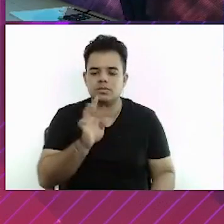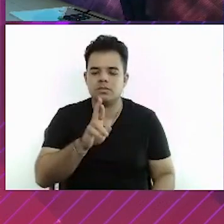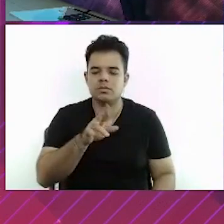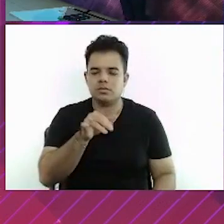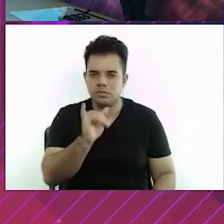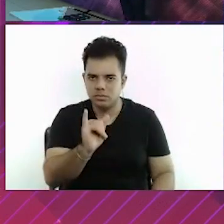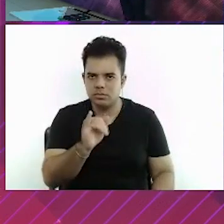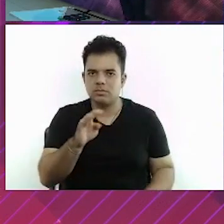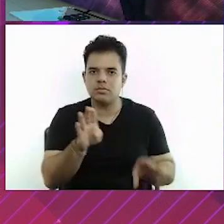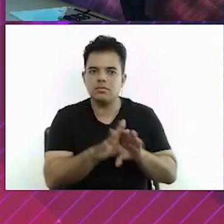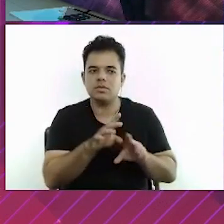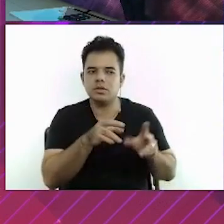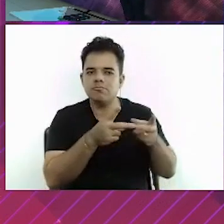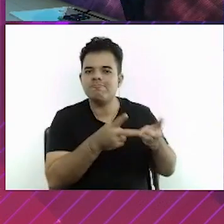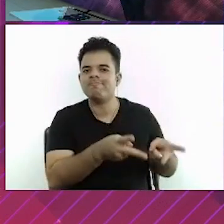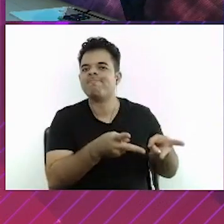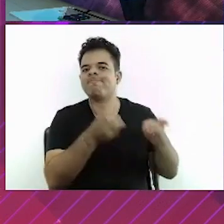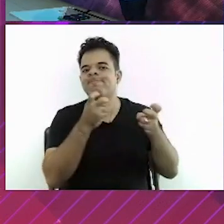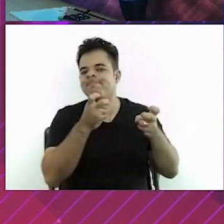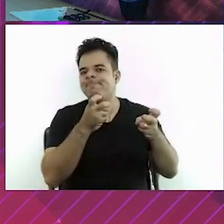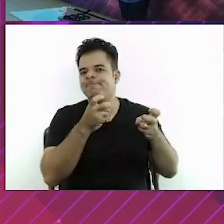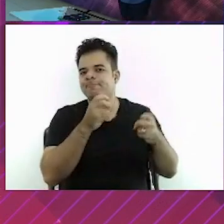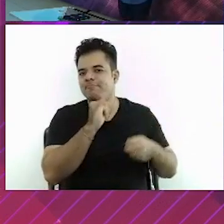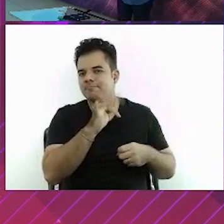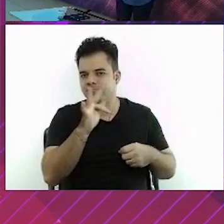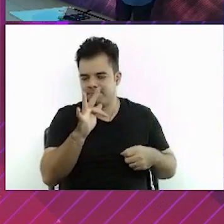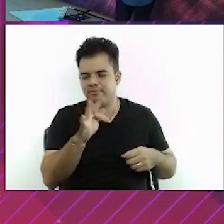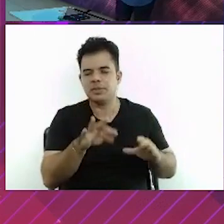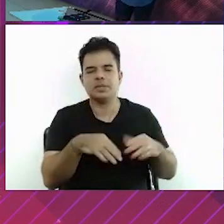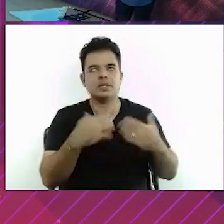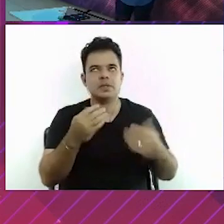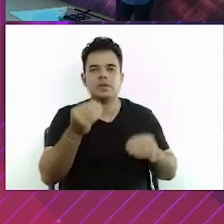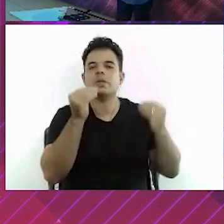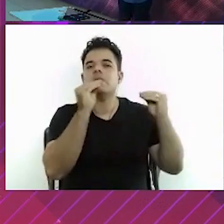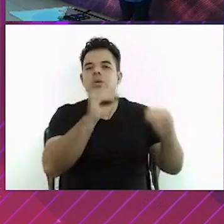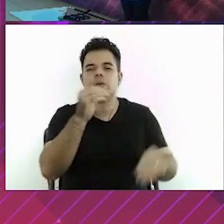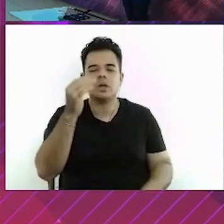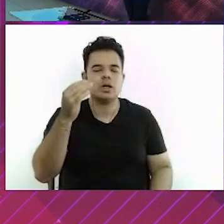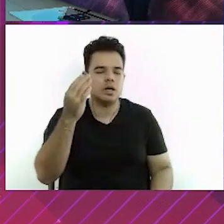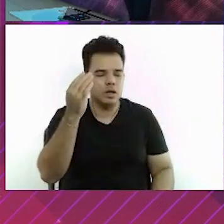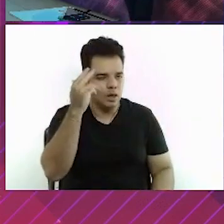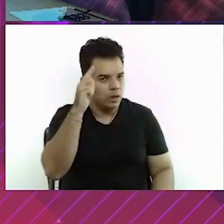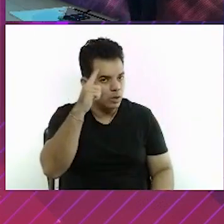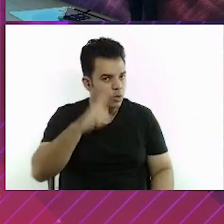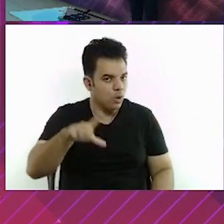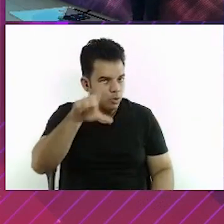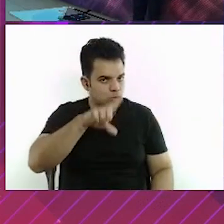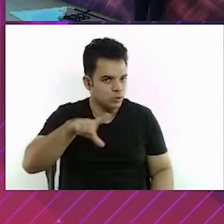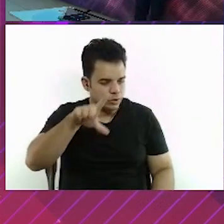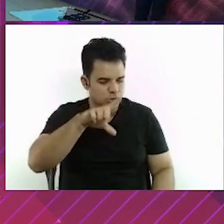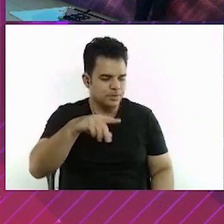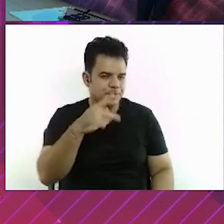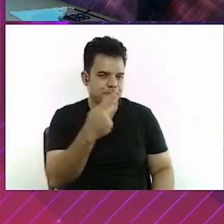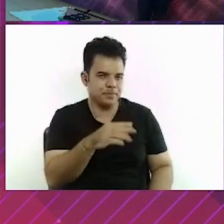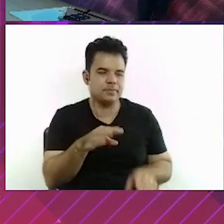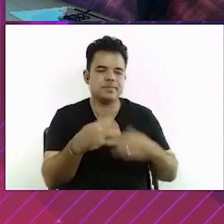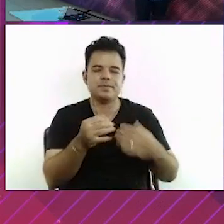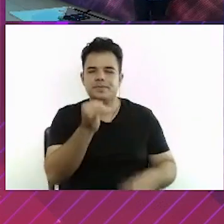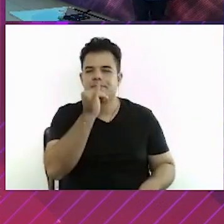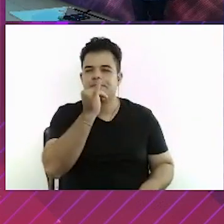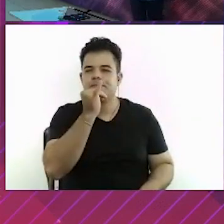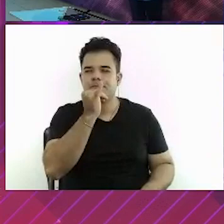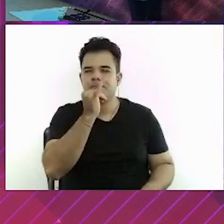essa exceção. Caso ela ocorra, implementa a lógica de lidar com essa situação. Por exemplo, você pode tentar